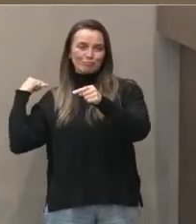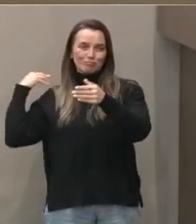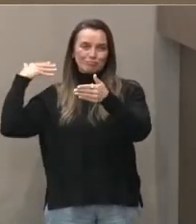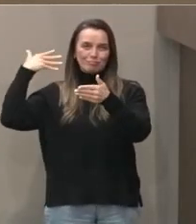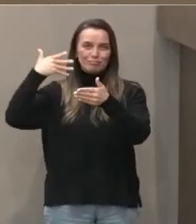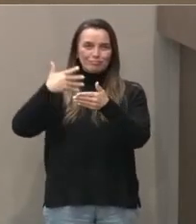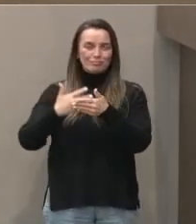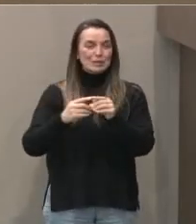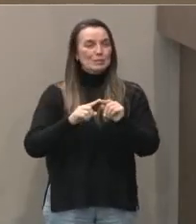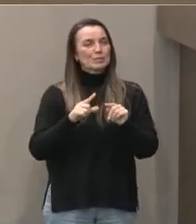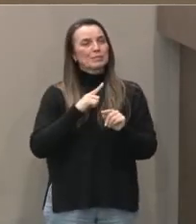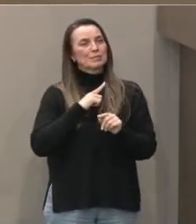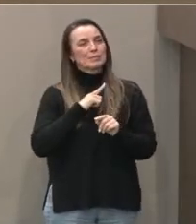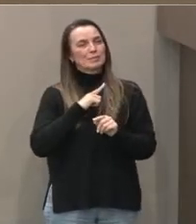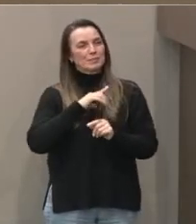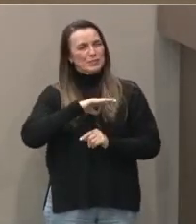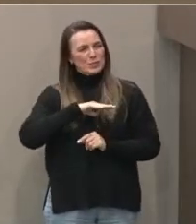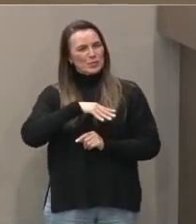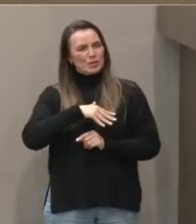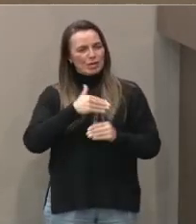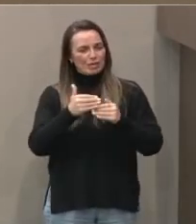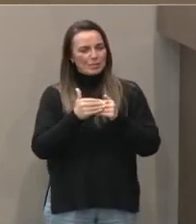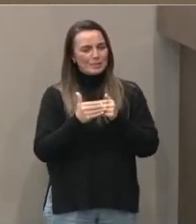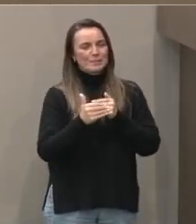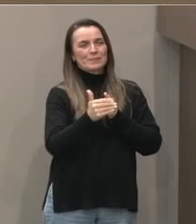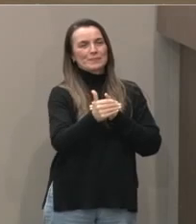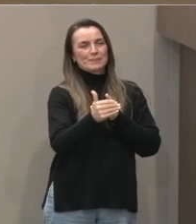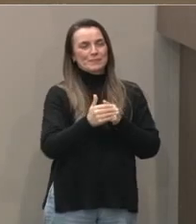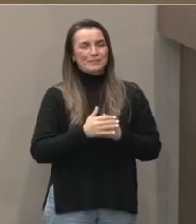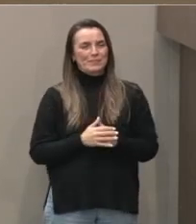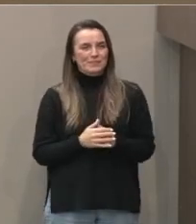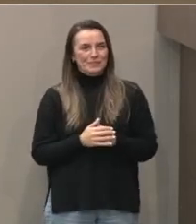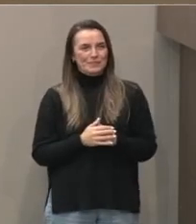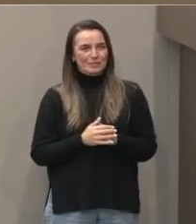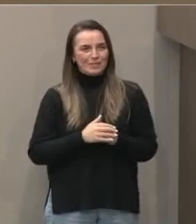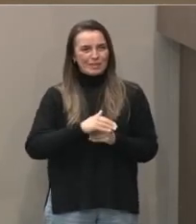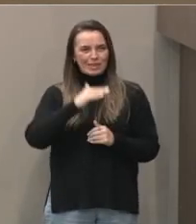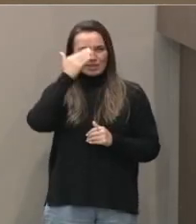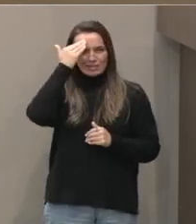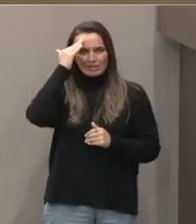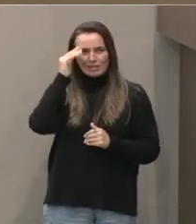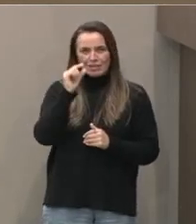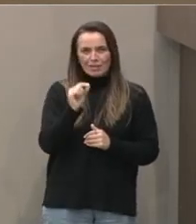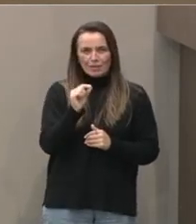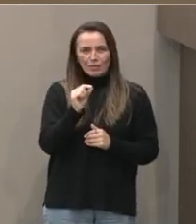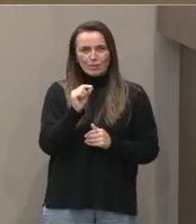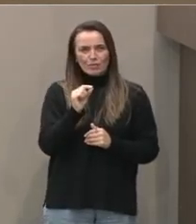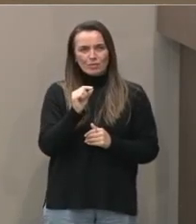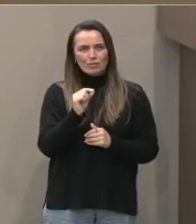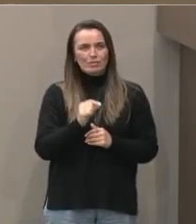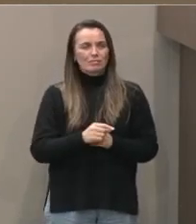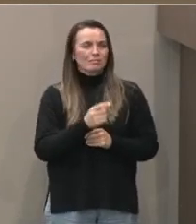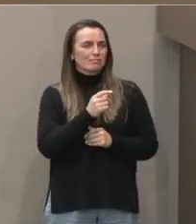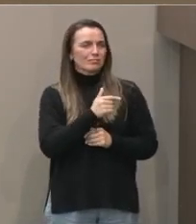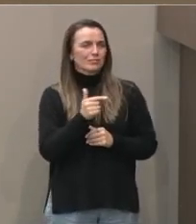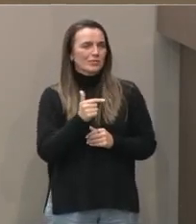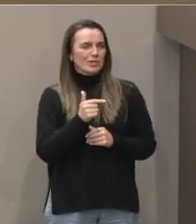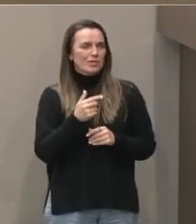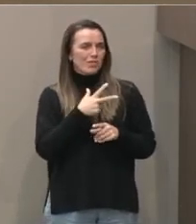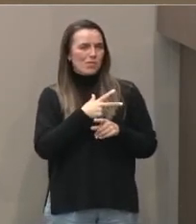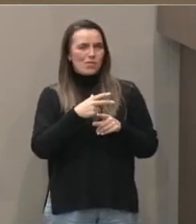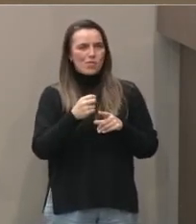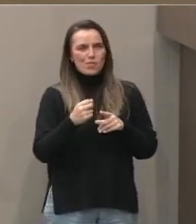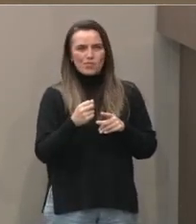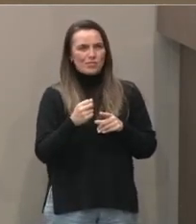também ter coragem para avançar. É entender que nenhuma grande conquista é